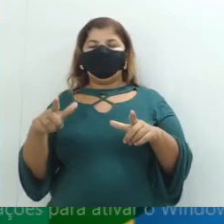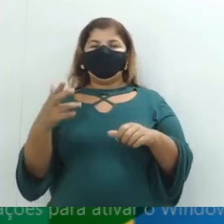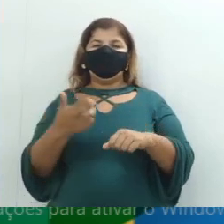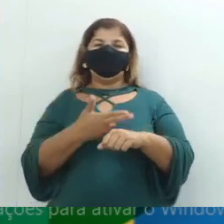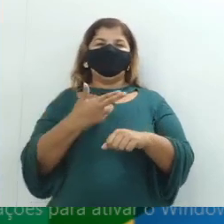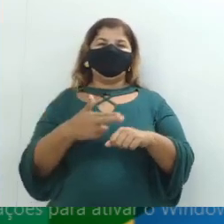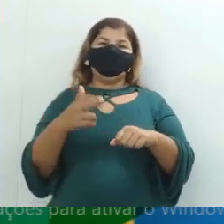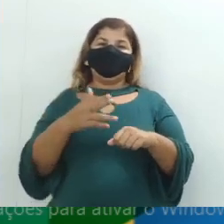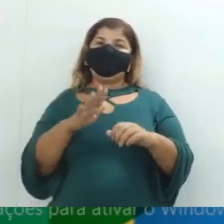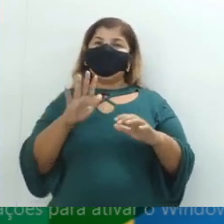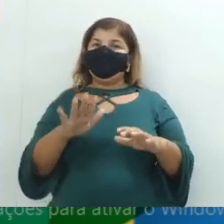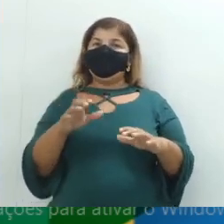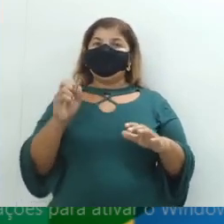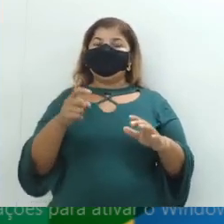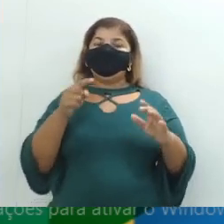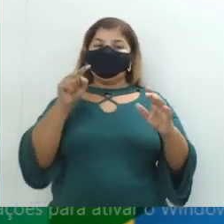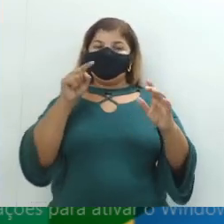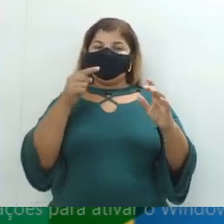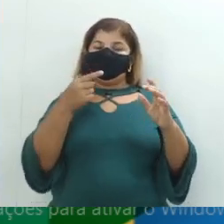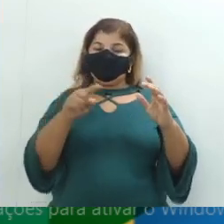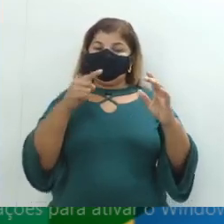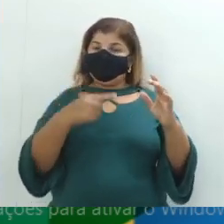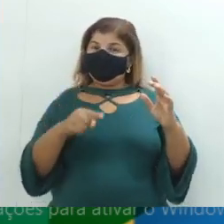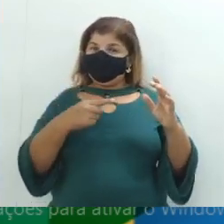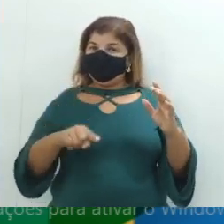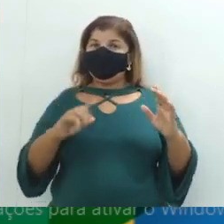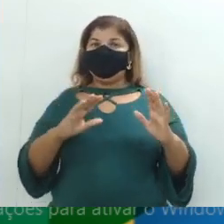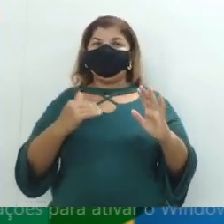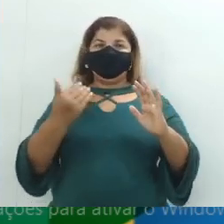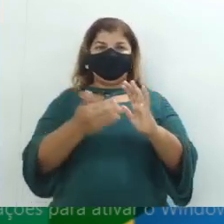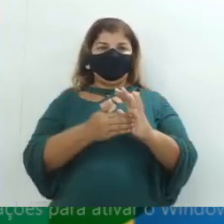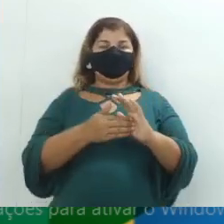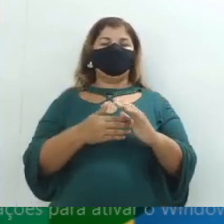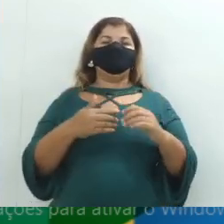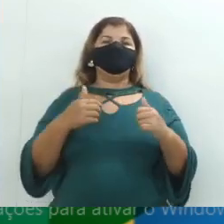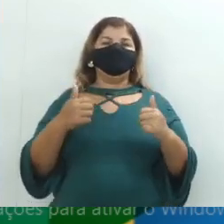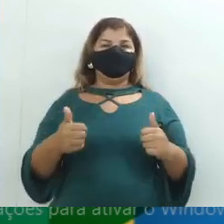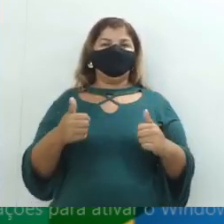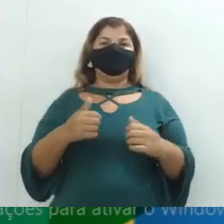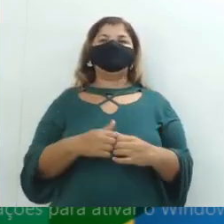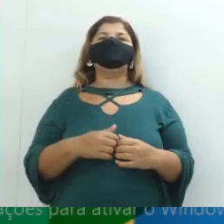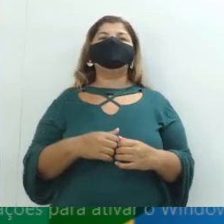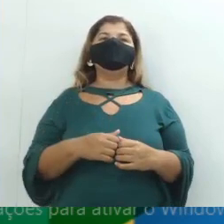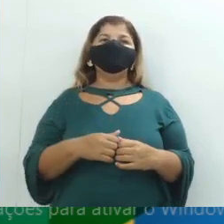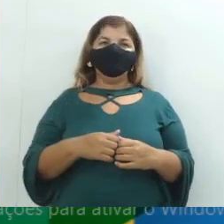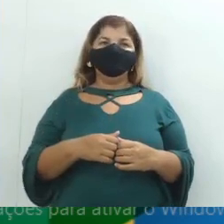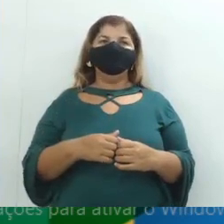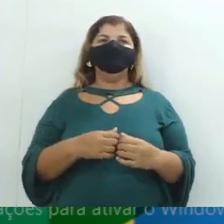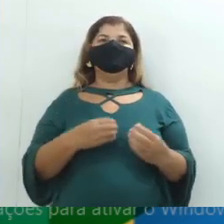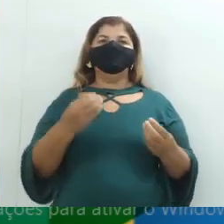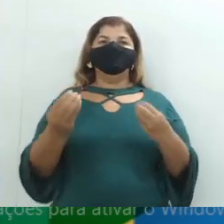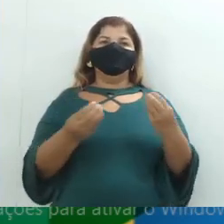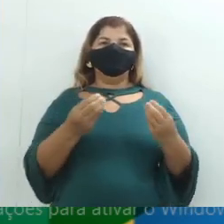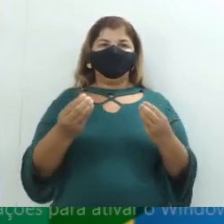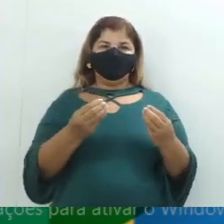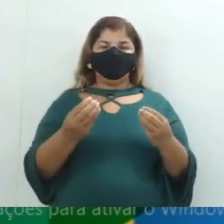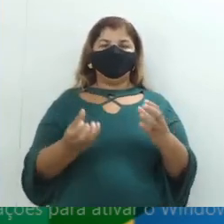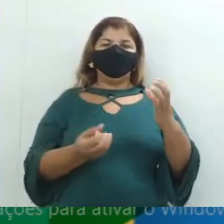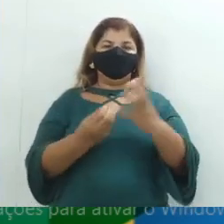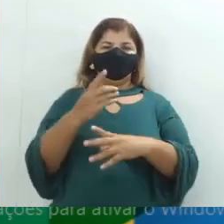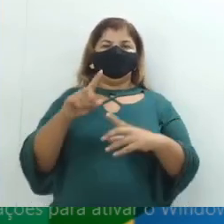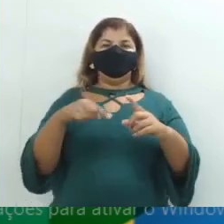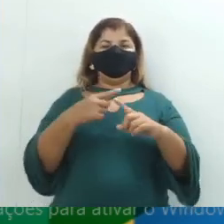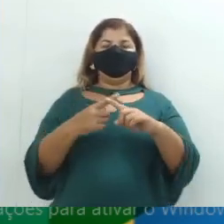Mas só se acertar tudo, viu, Dona Ana? Não comemore não, e vamos que vamos que vamos. Então, a constituição de mais de uma igreja cristã